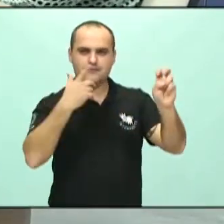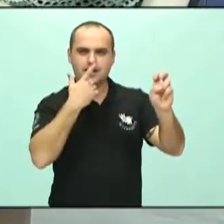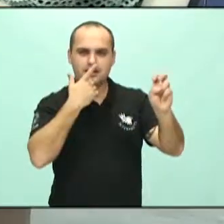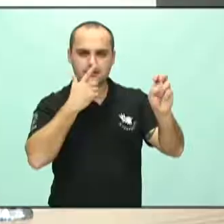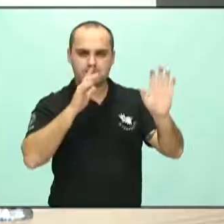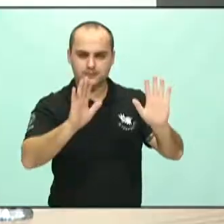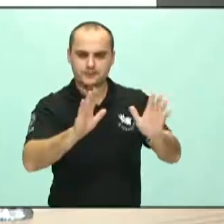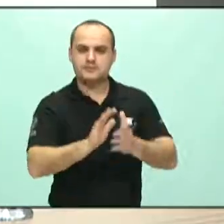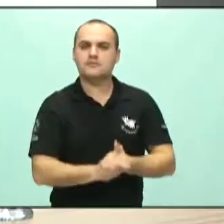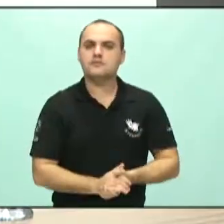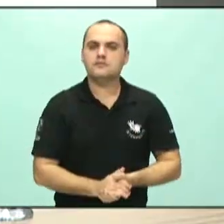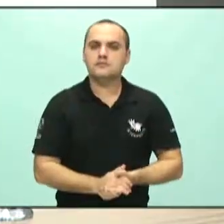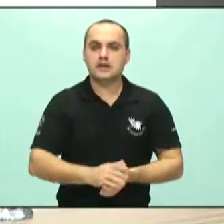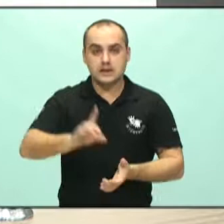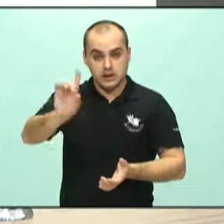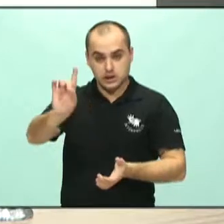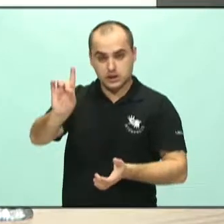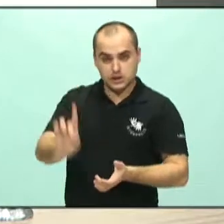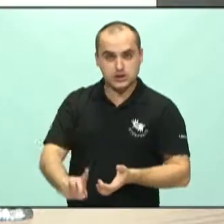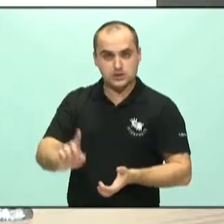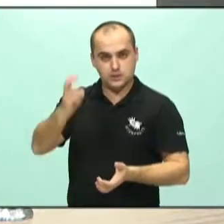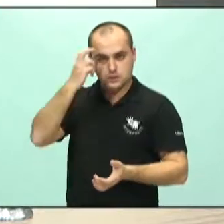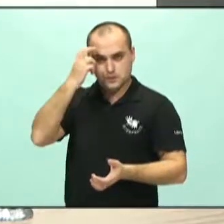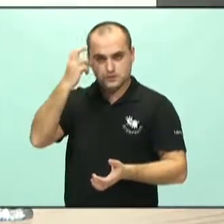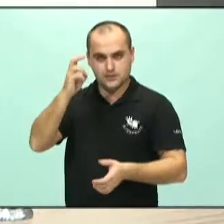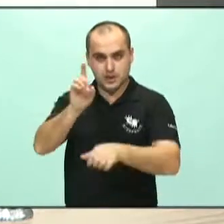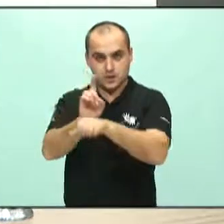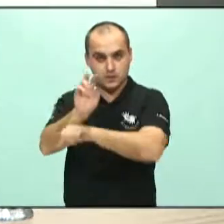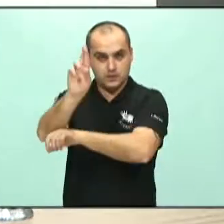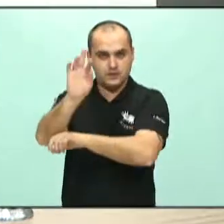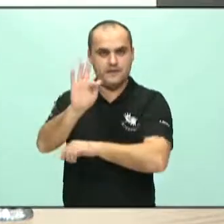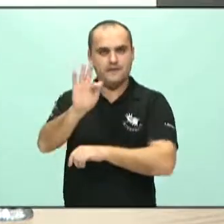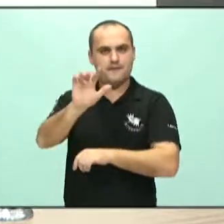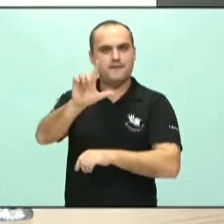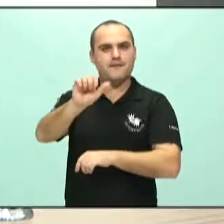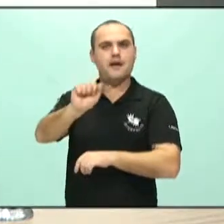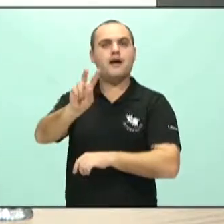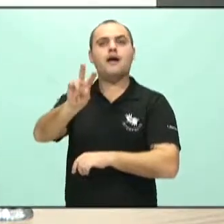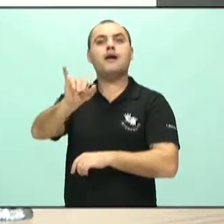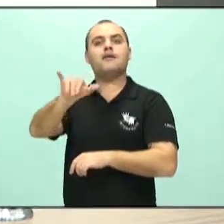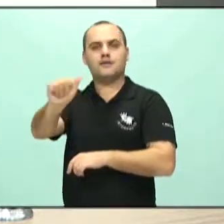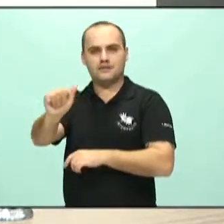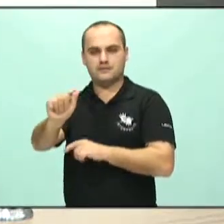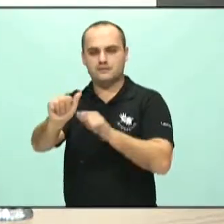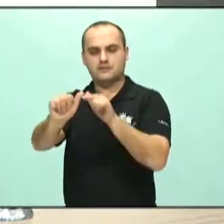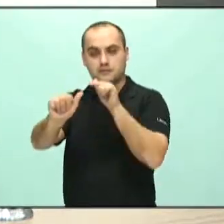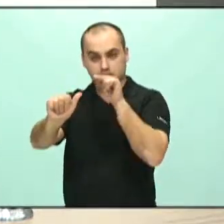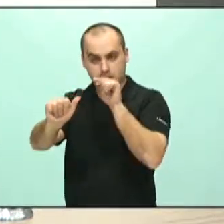cultural. A doutora Flávia Cristina de Oliveira Souza é que fez nessa última